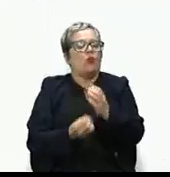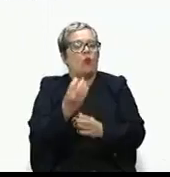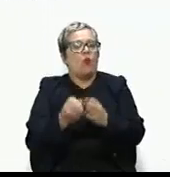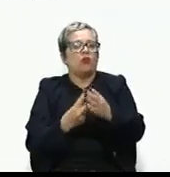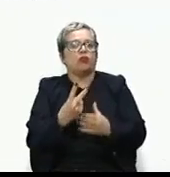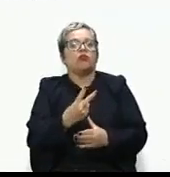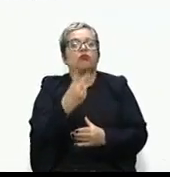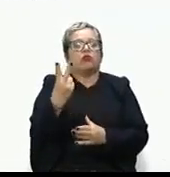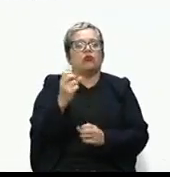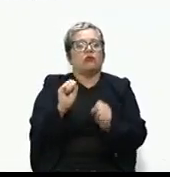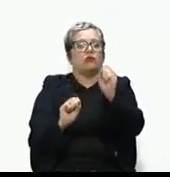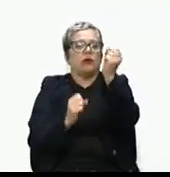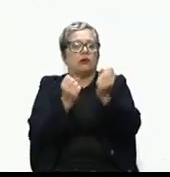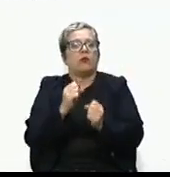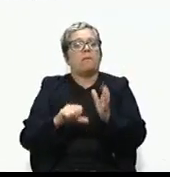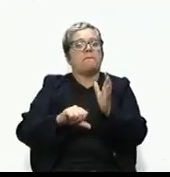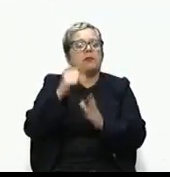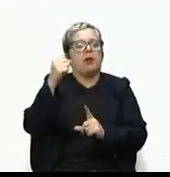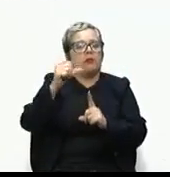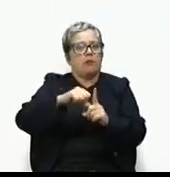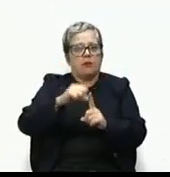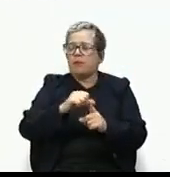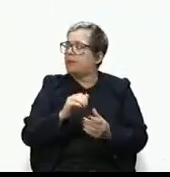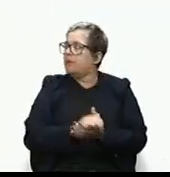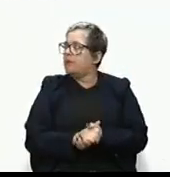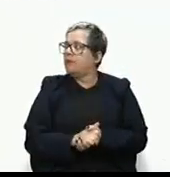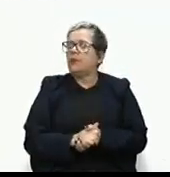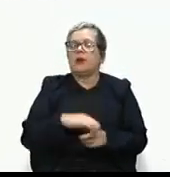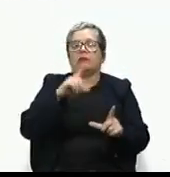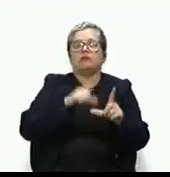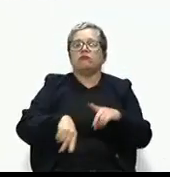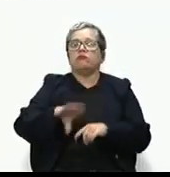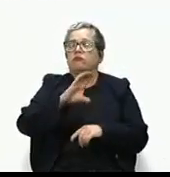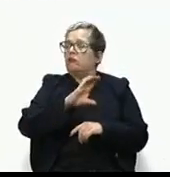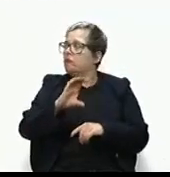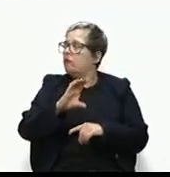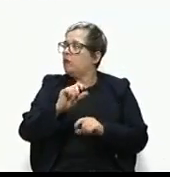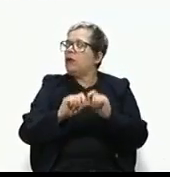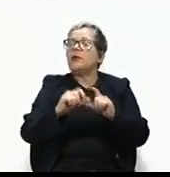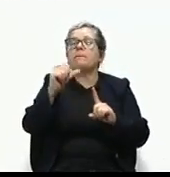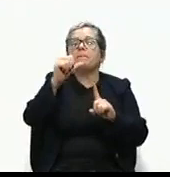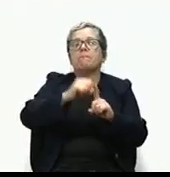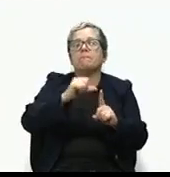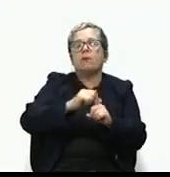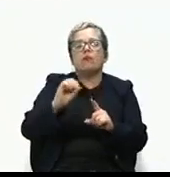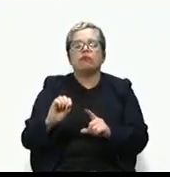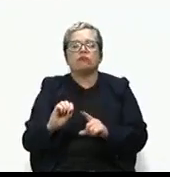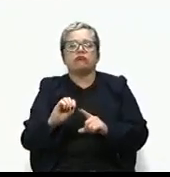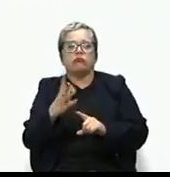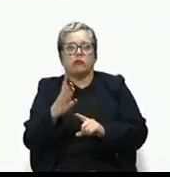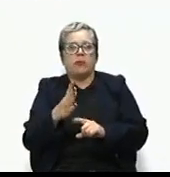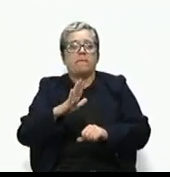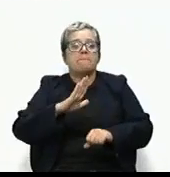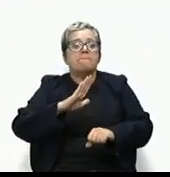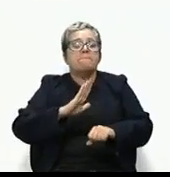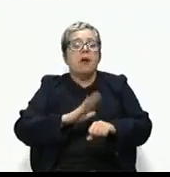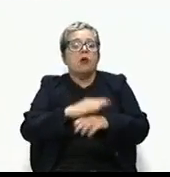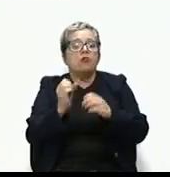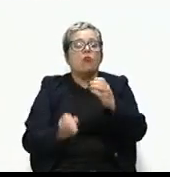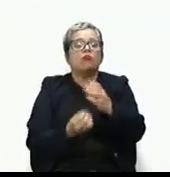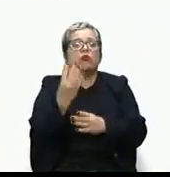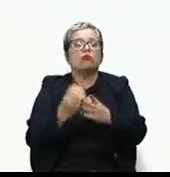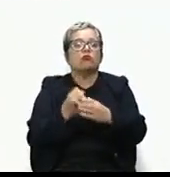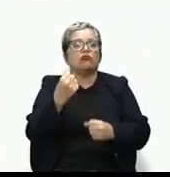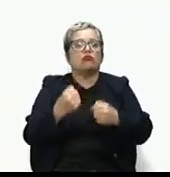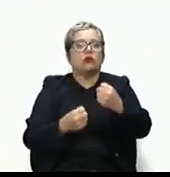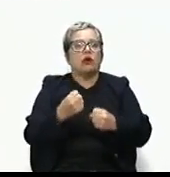2 fábricas no primeiro mês de produção? E o item C, em que mês ocorreu a maior produção de